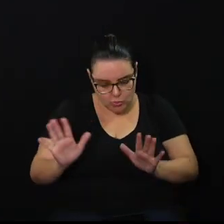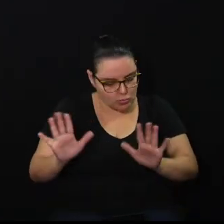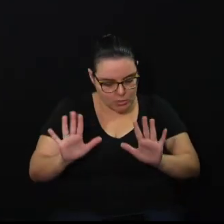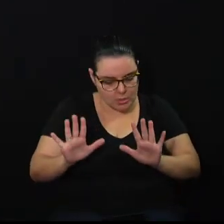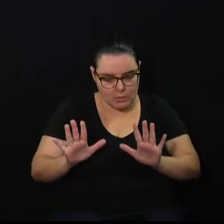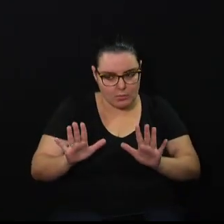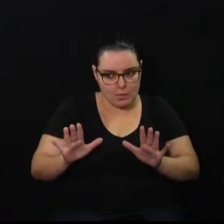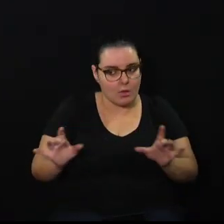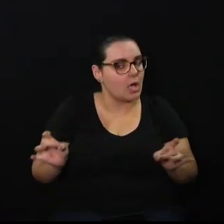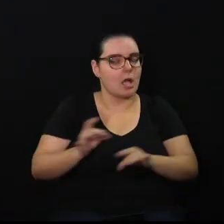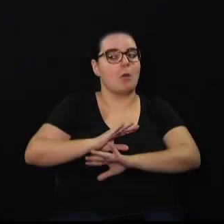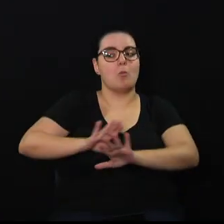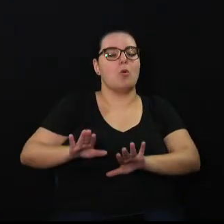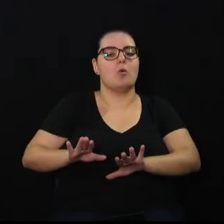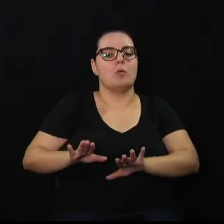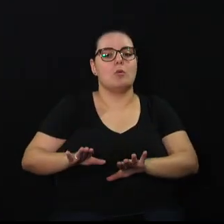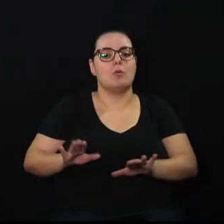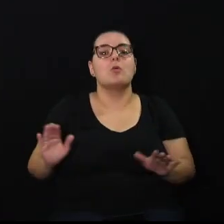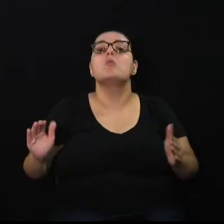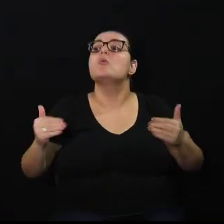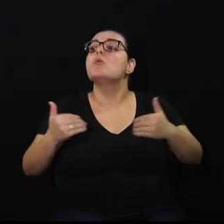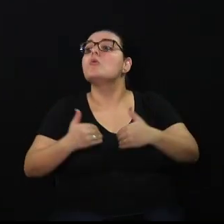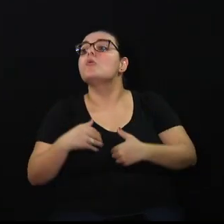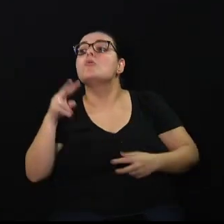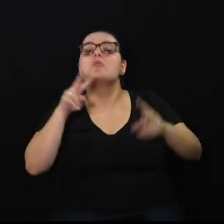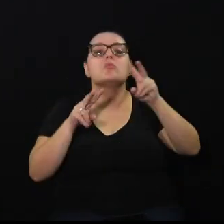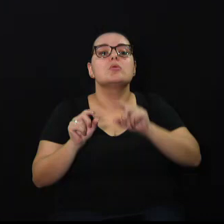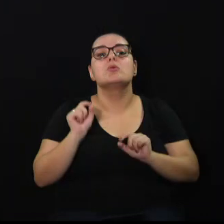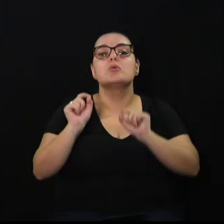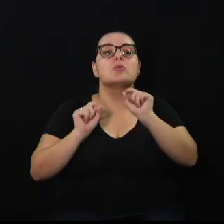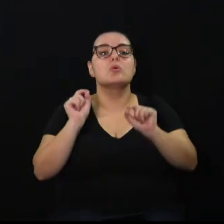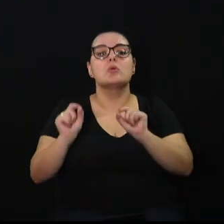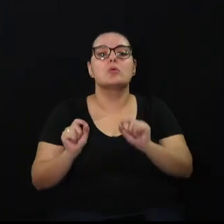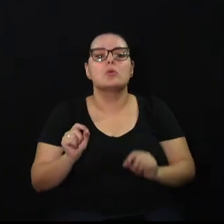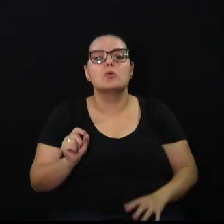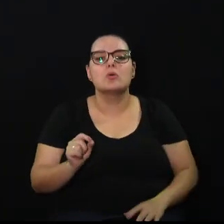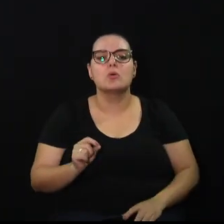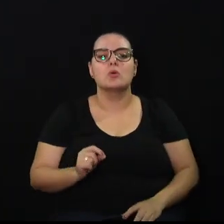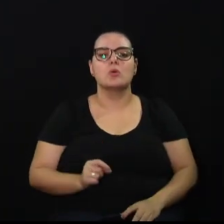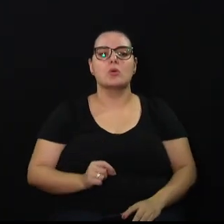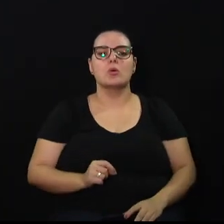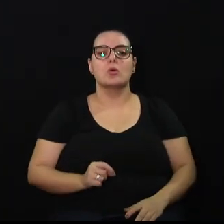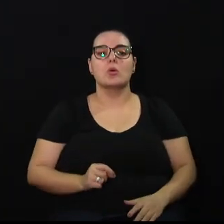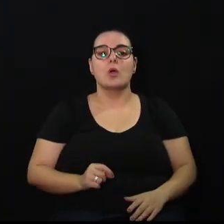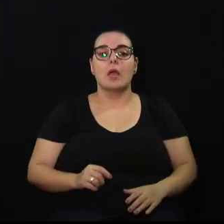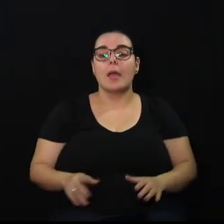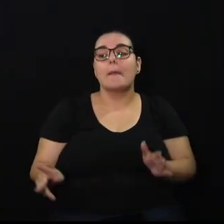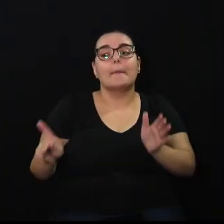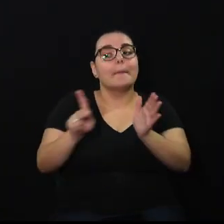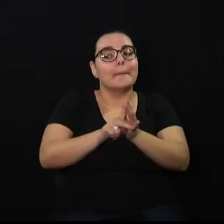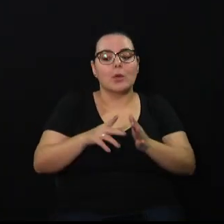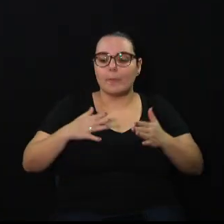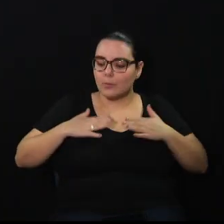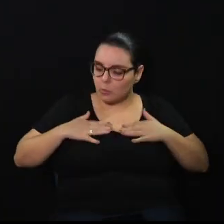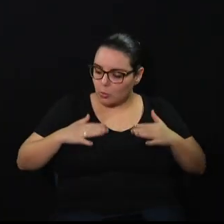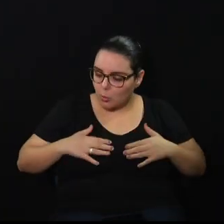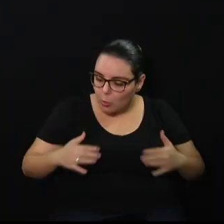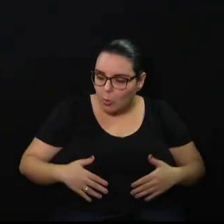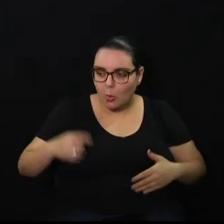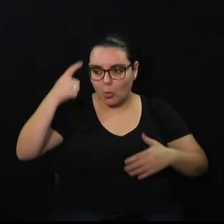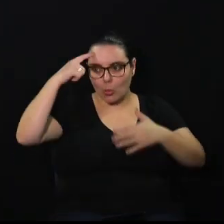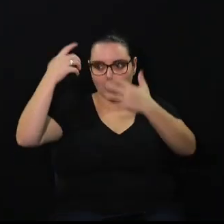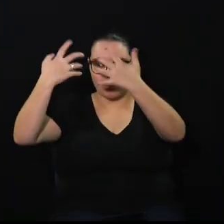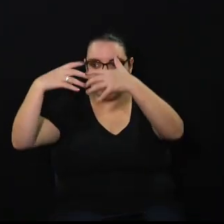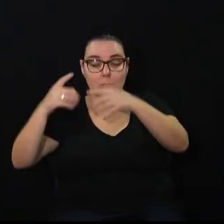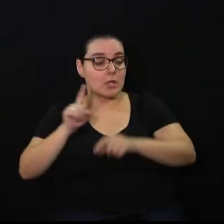e definitivamente autismo é visto então como uma disfunção orgânica e não problema dos pais isso não é uma matéria para discussão é